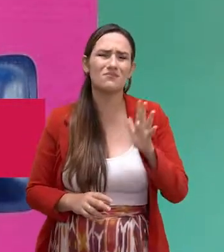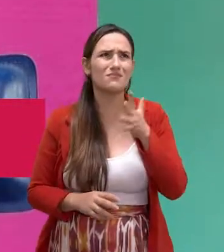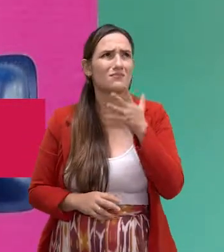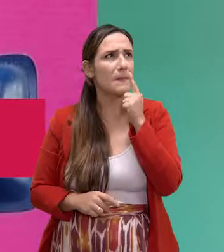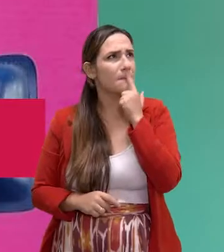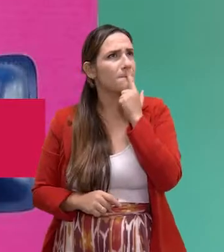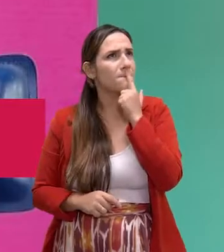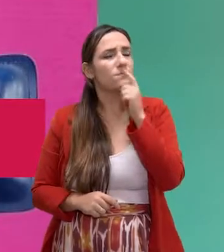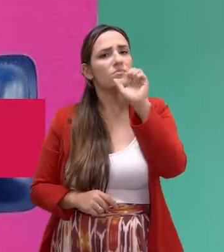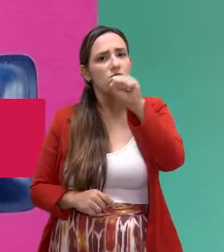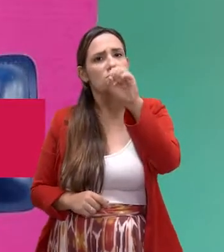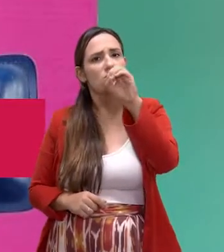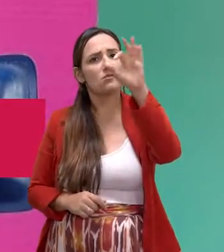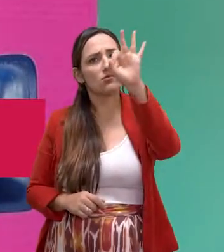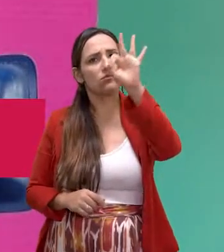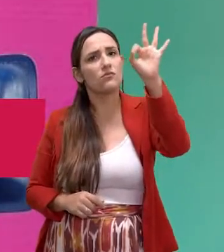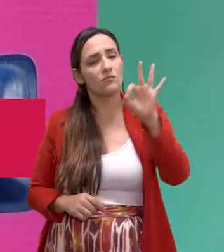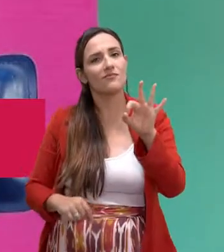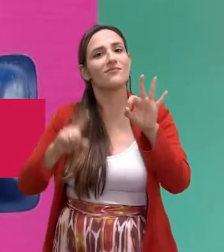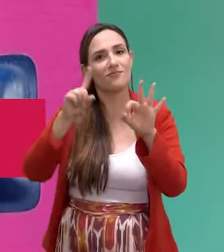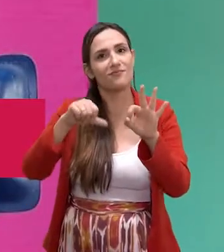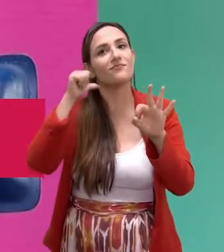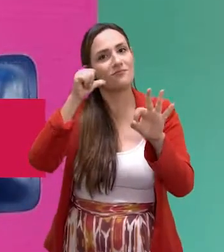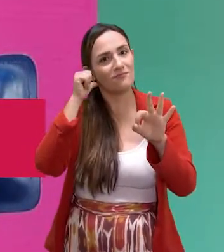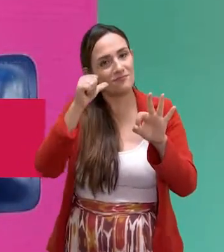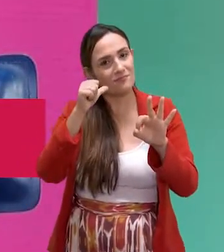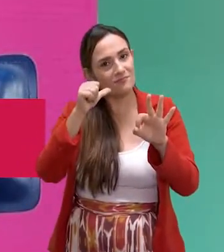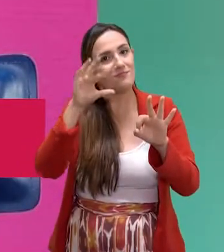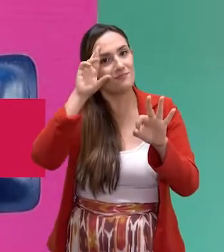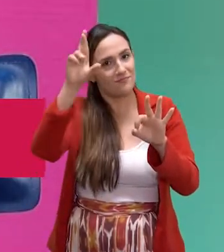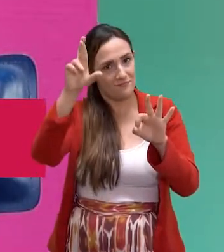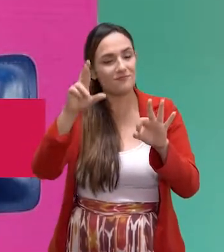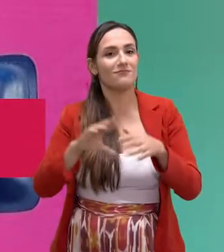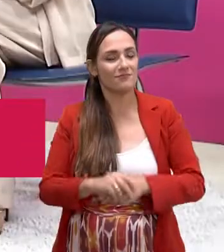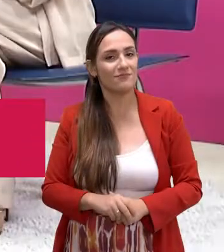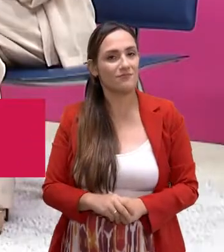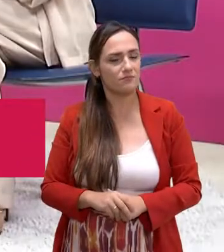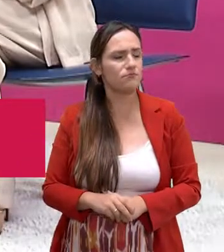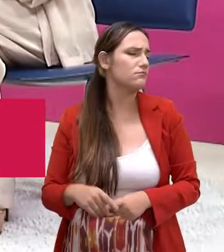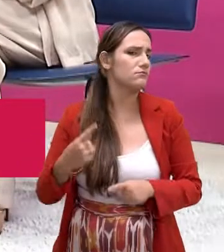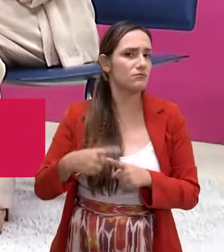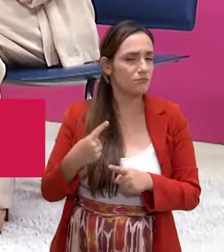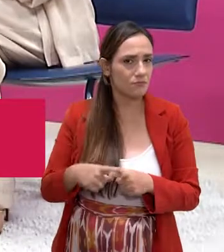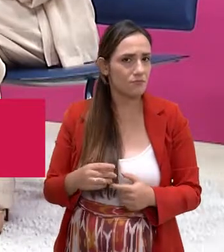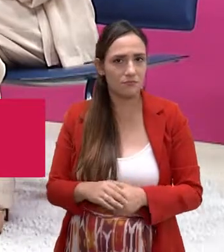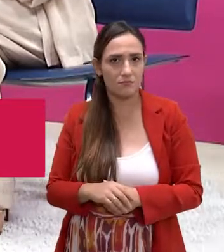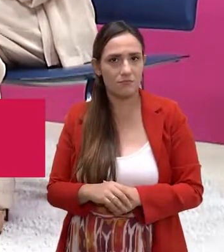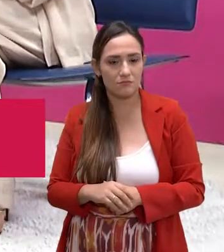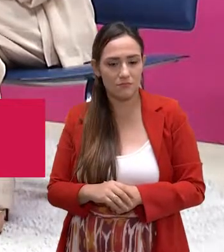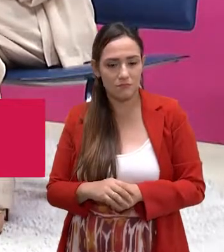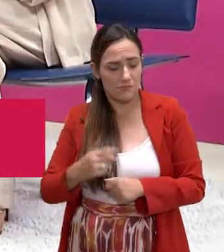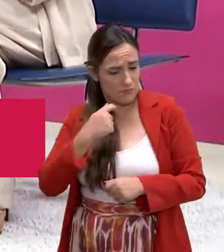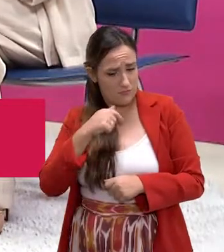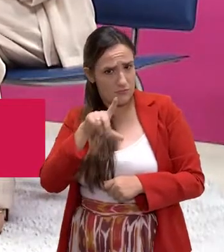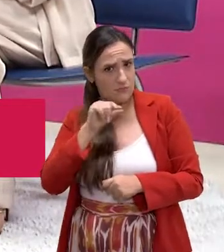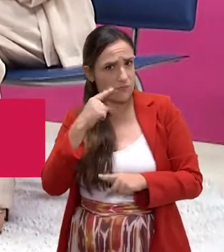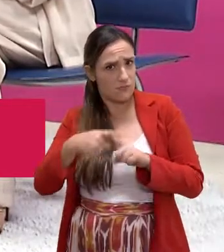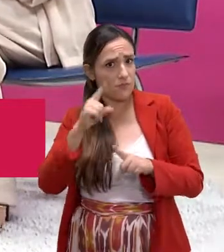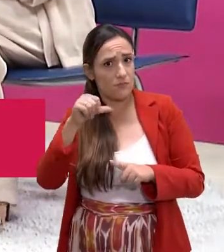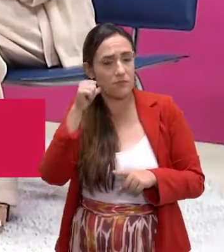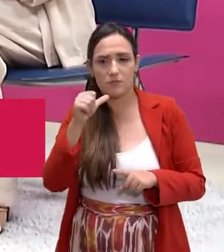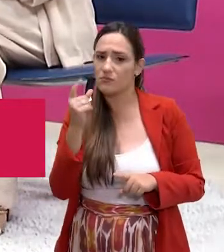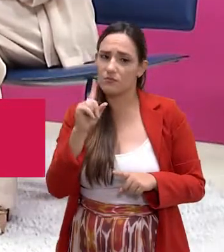quase 80% das superintendências são gerenciadas por mulheres também. Eu digo que, na verdade, isso não foi uma escolha por gênero,